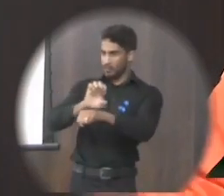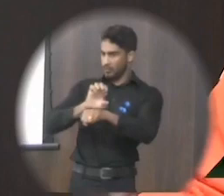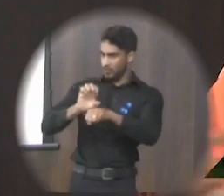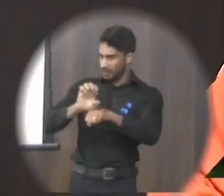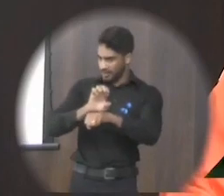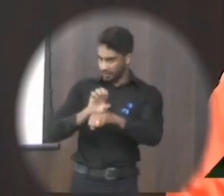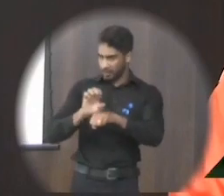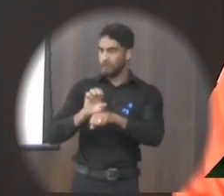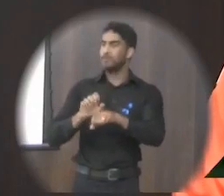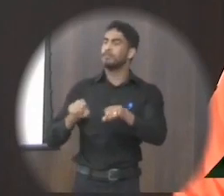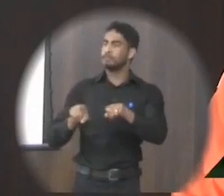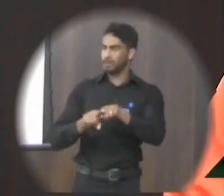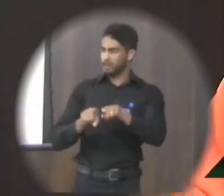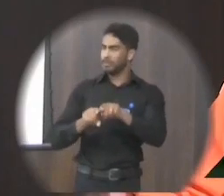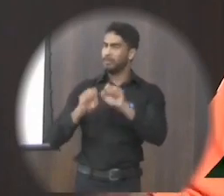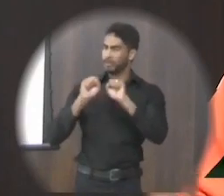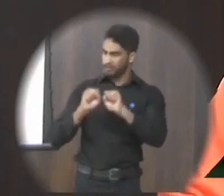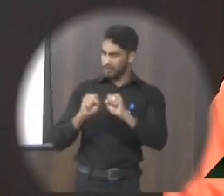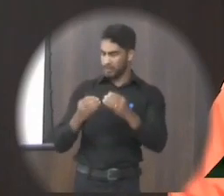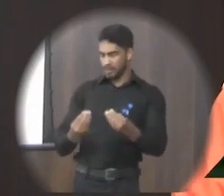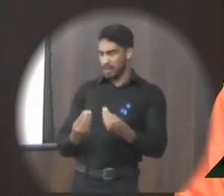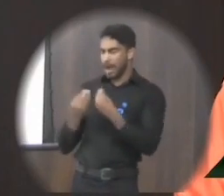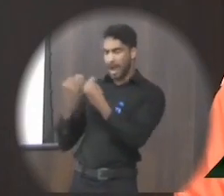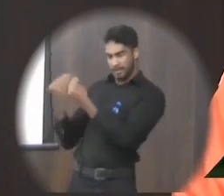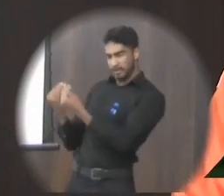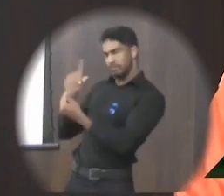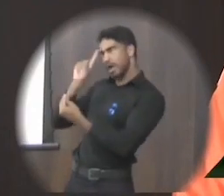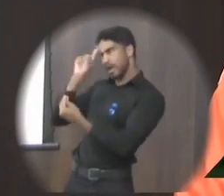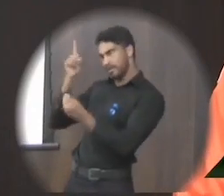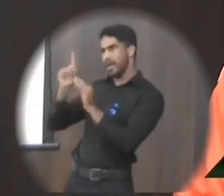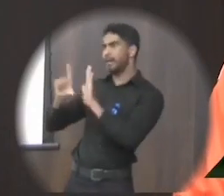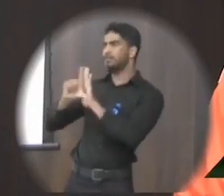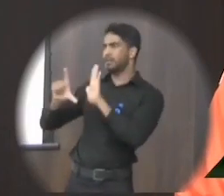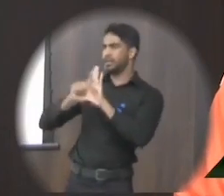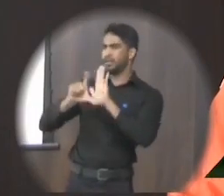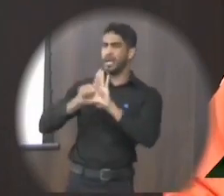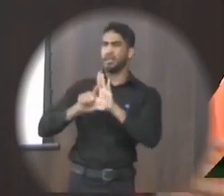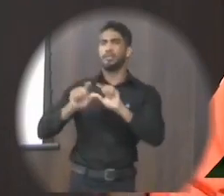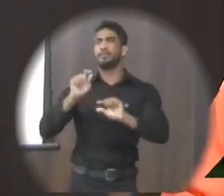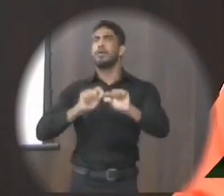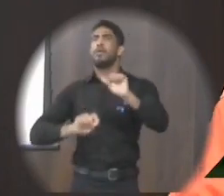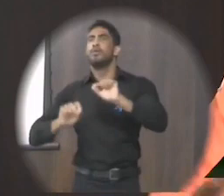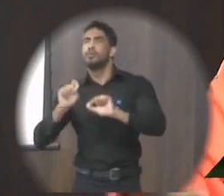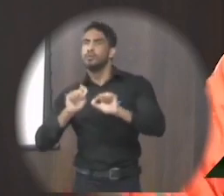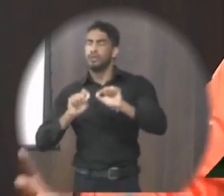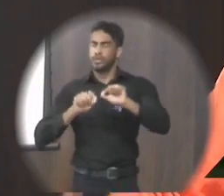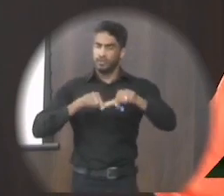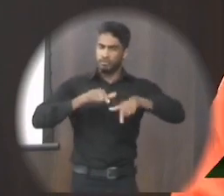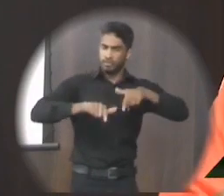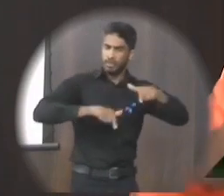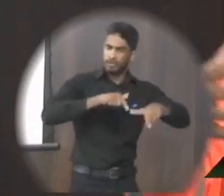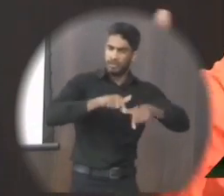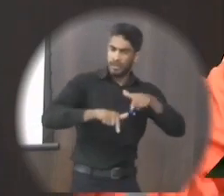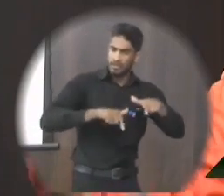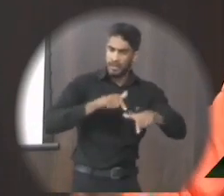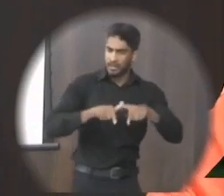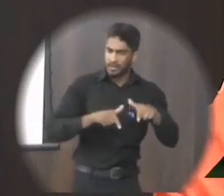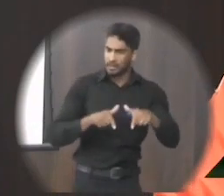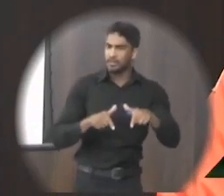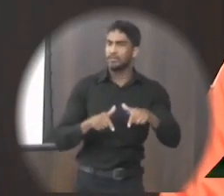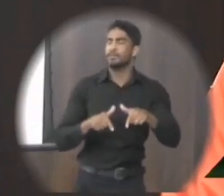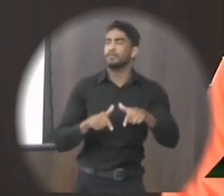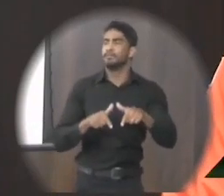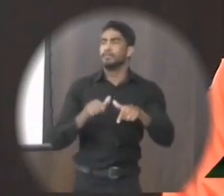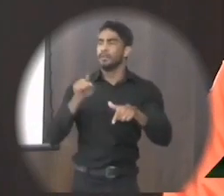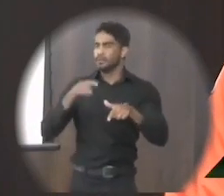e podemos trazer a ideia para o legislativo também, tá, senhores? De estarmos trabalhando, os senhores que estão